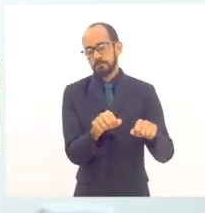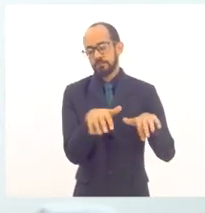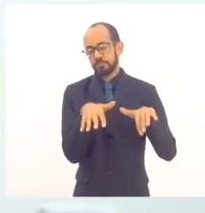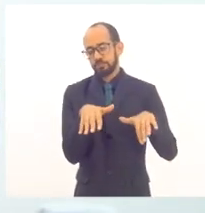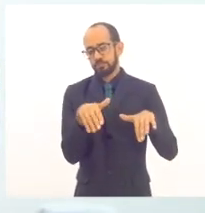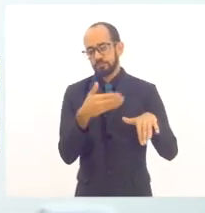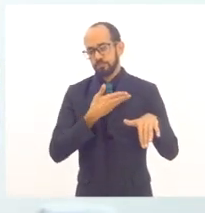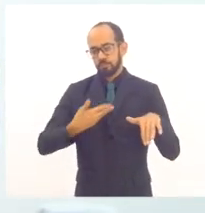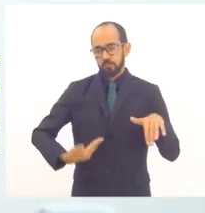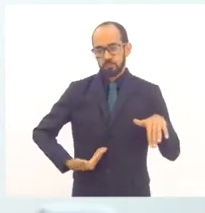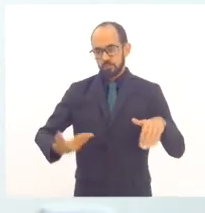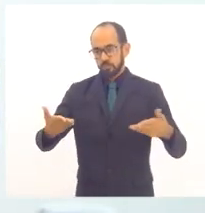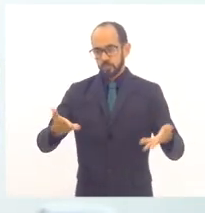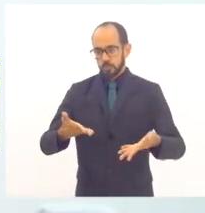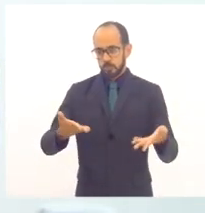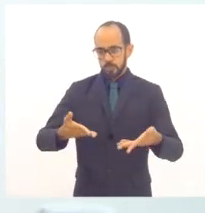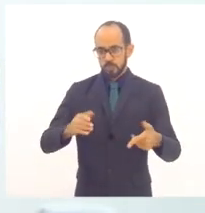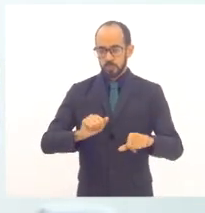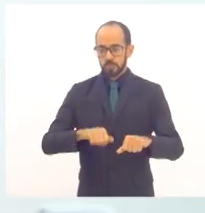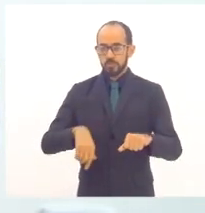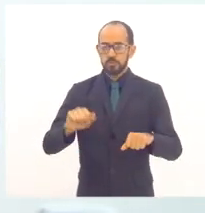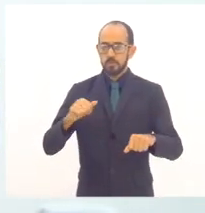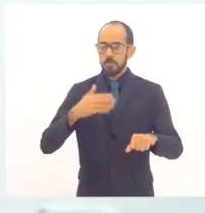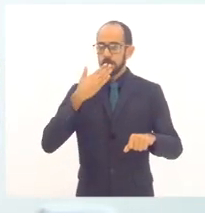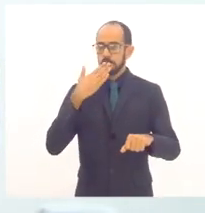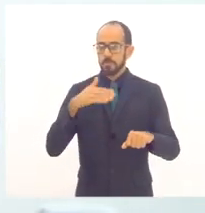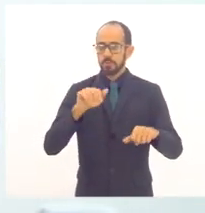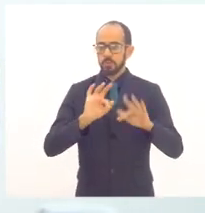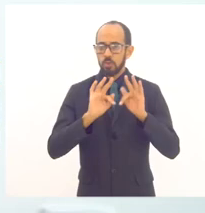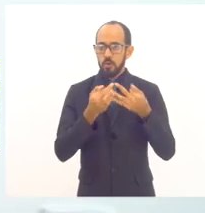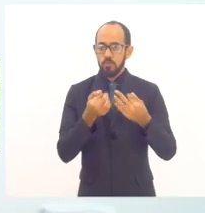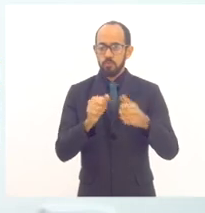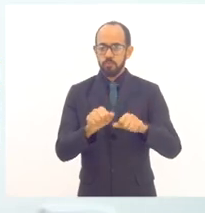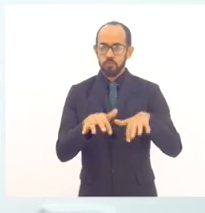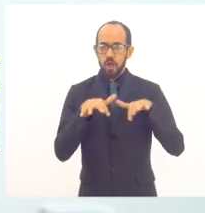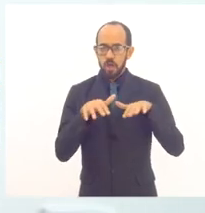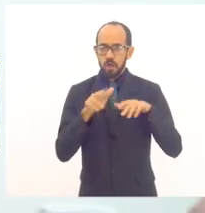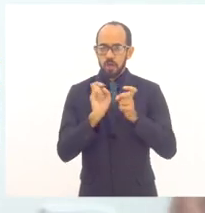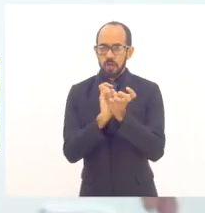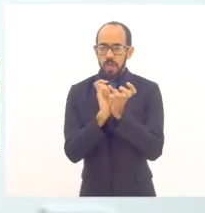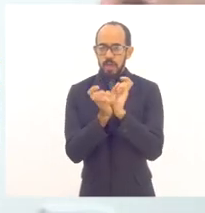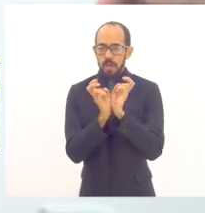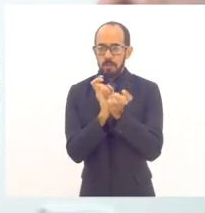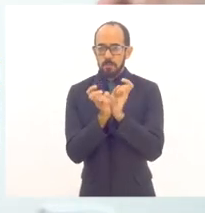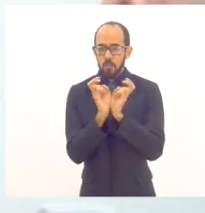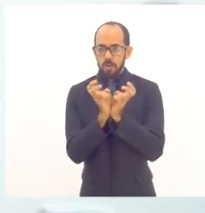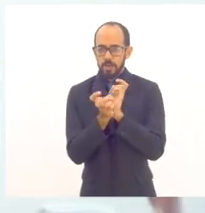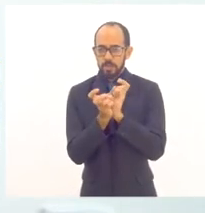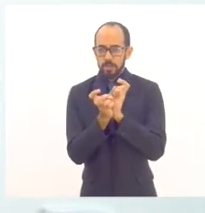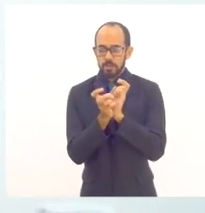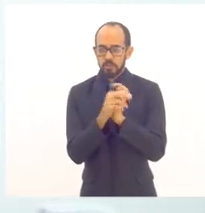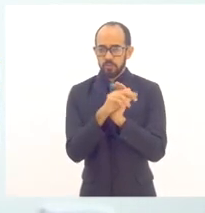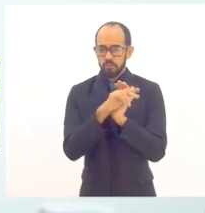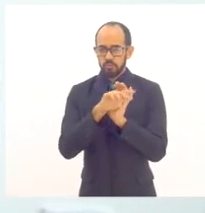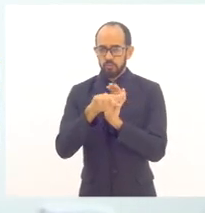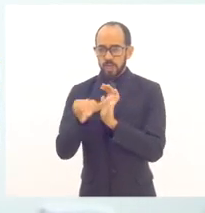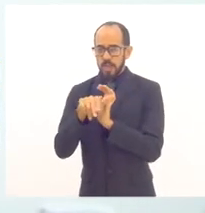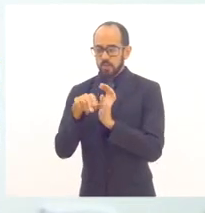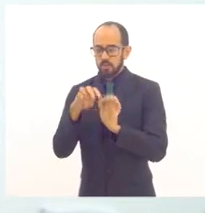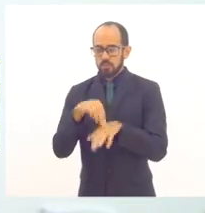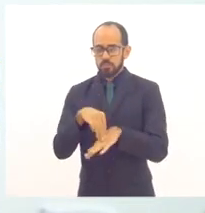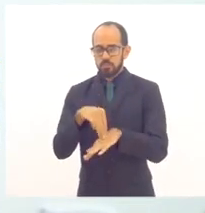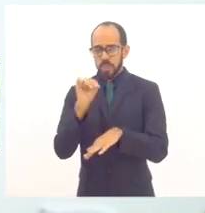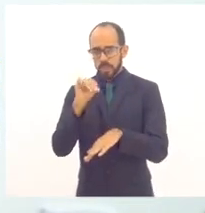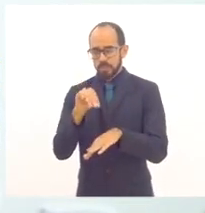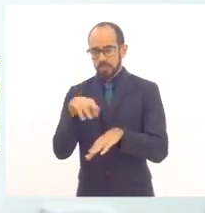um pedido do Fórum da Capoeira, de vários mestres, de